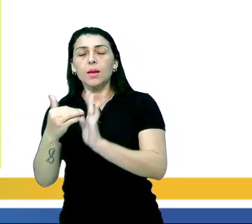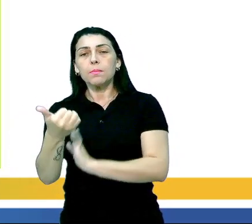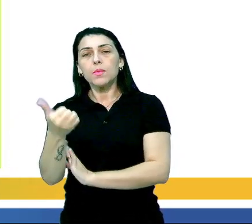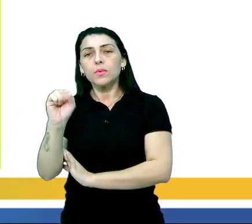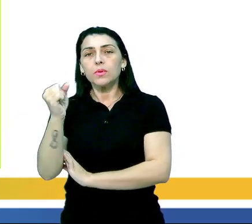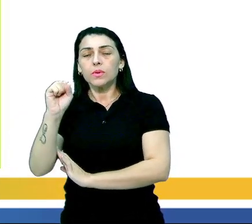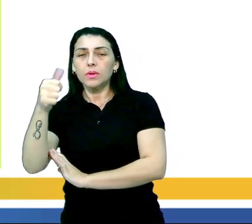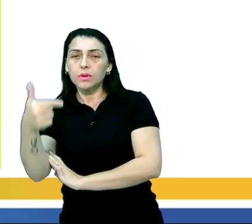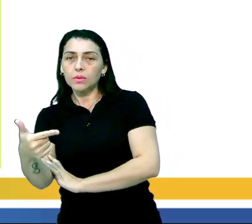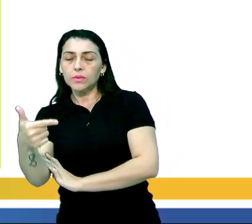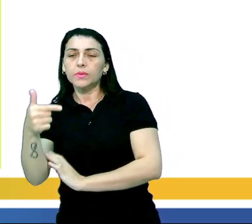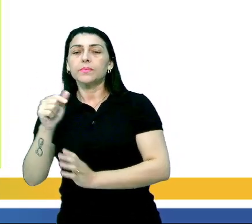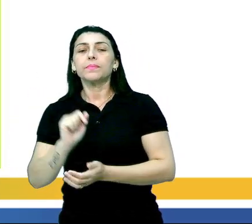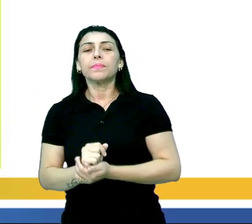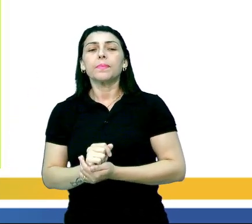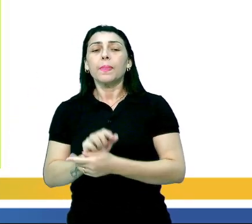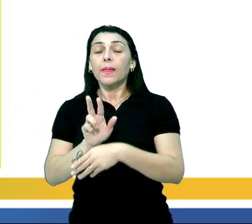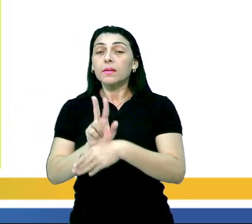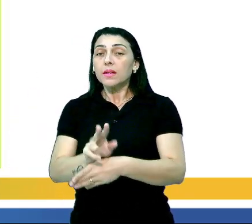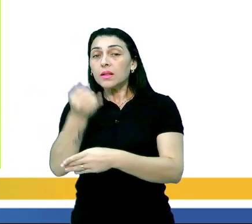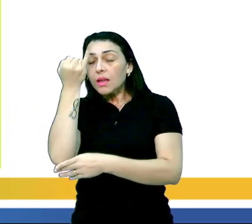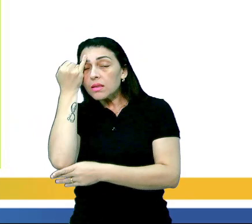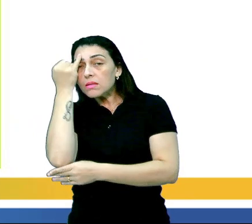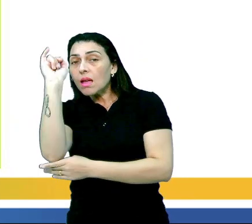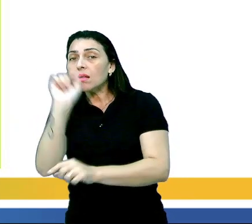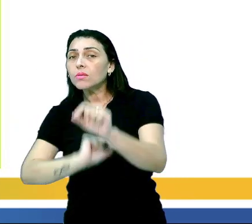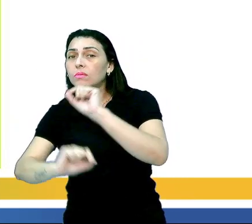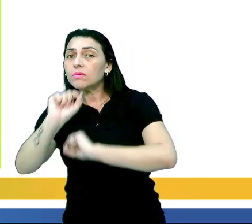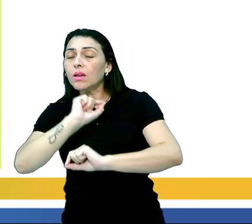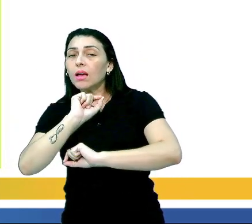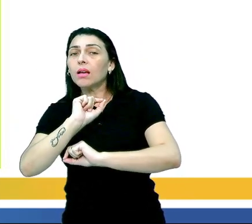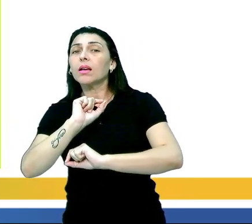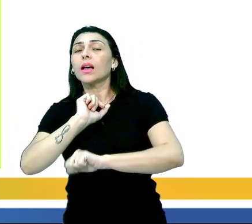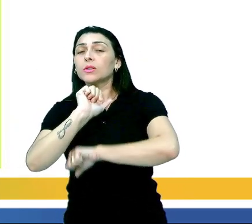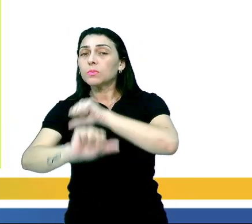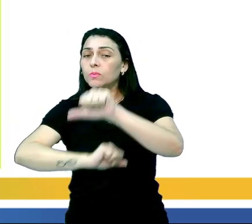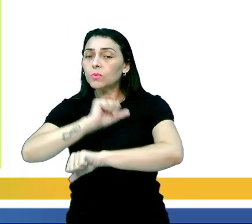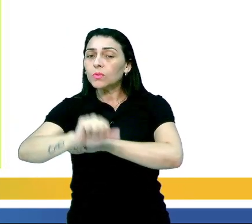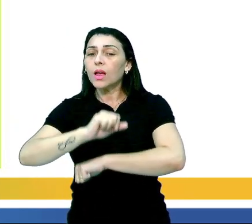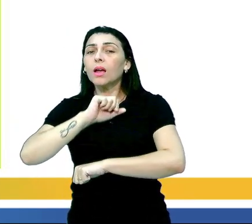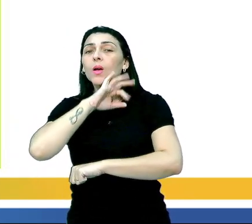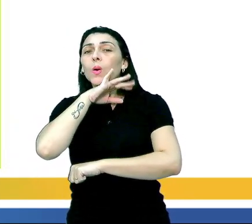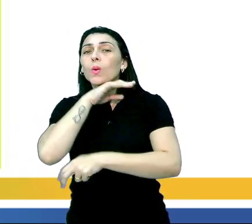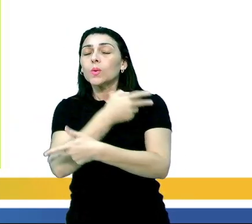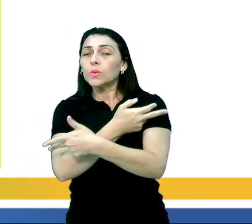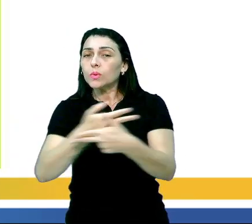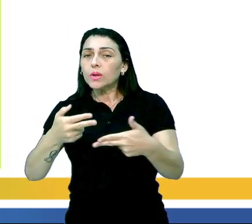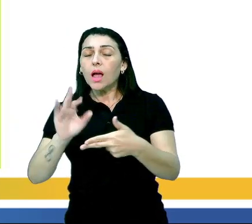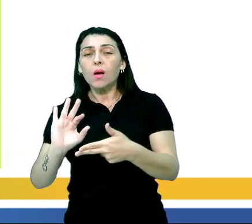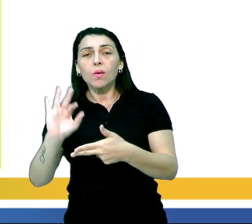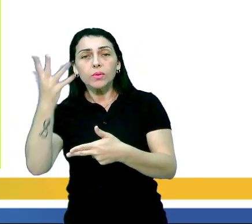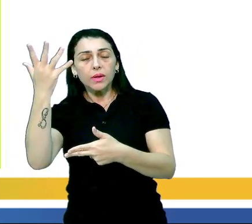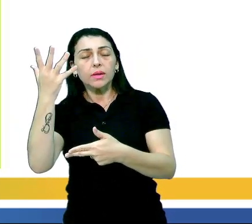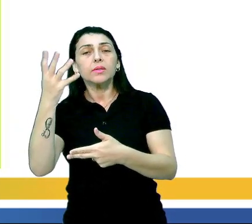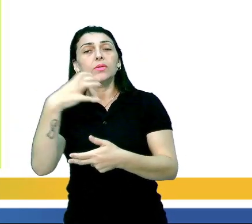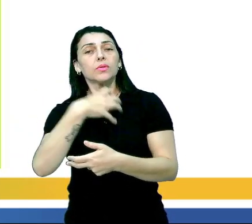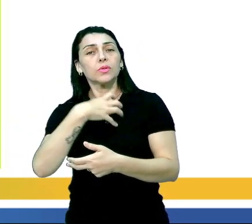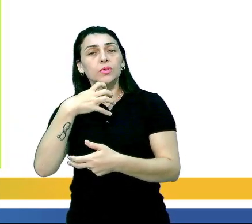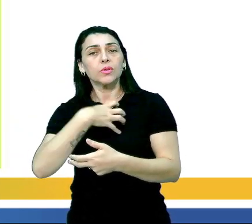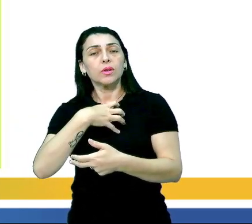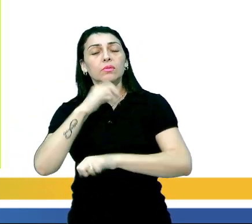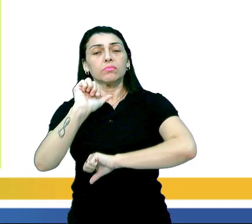1882. Defende a ideia de que as mutações das espécies ocorrem de